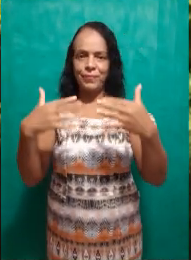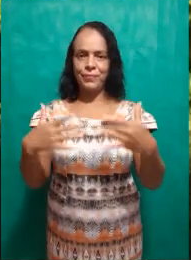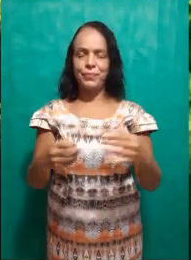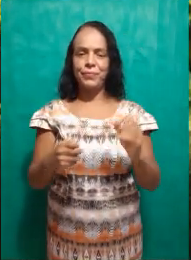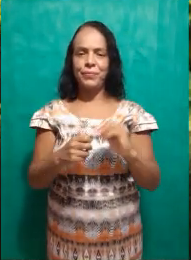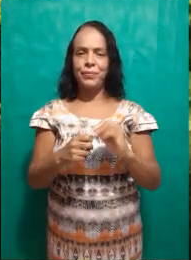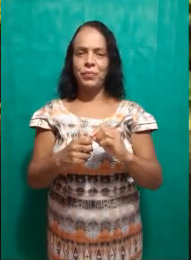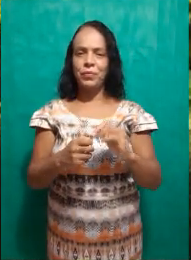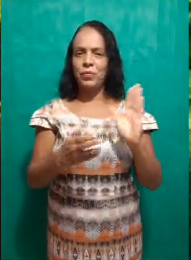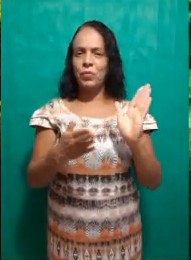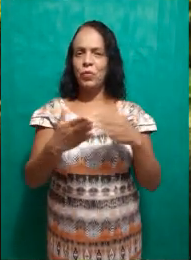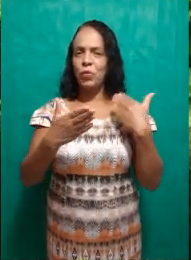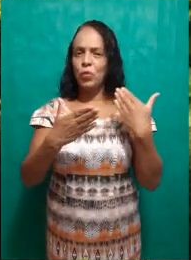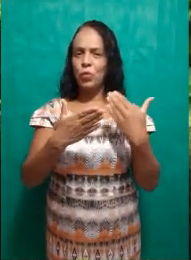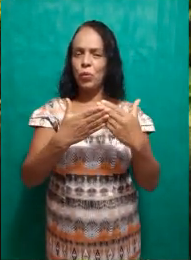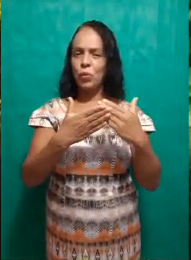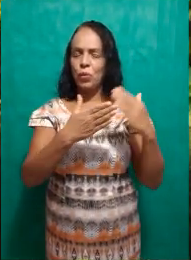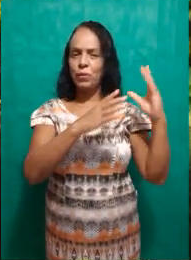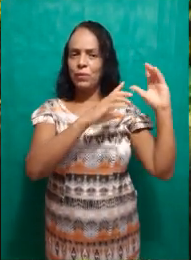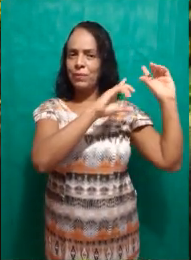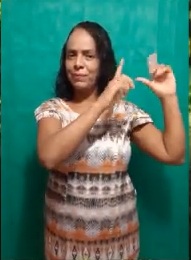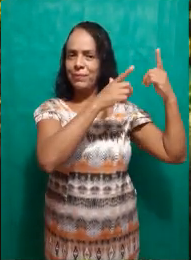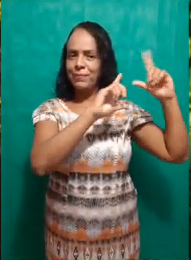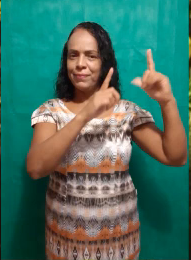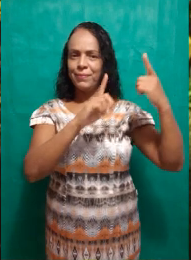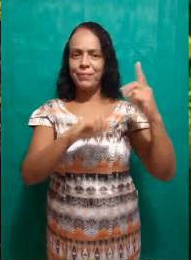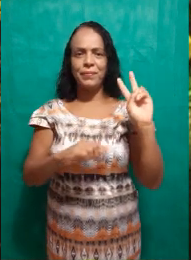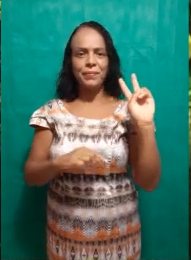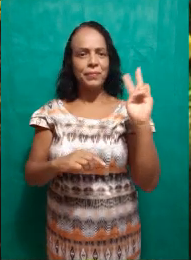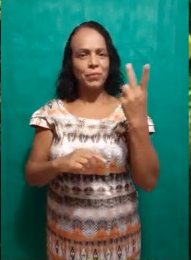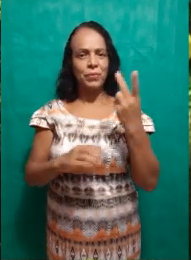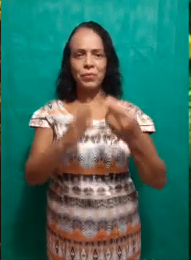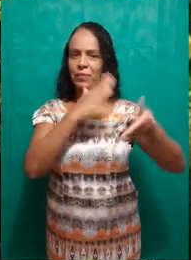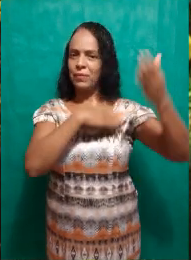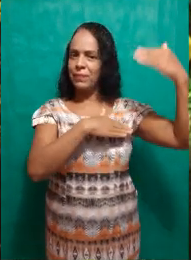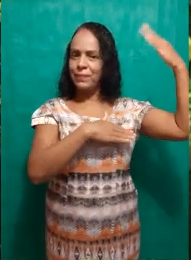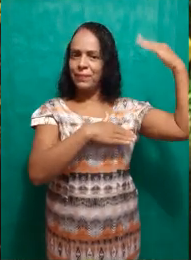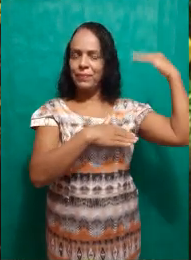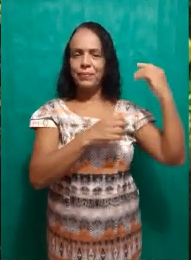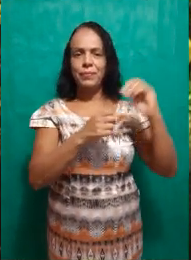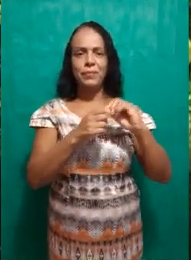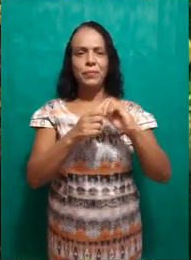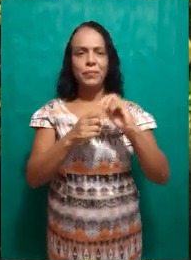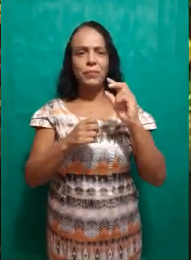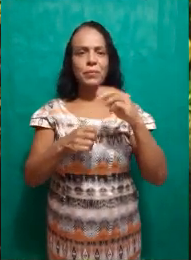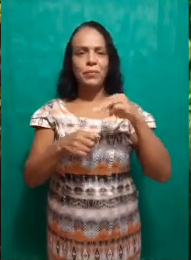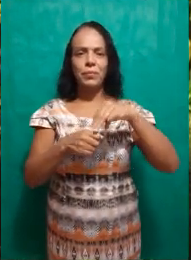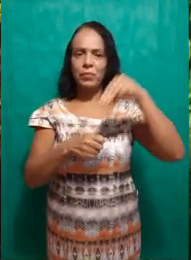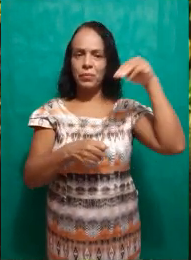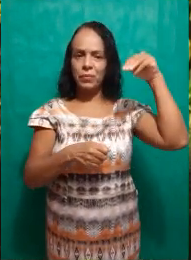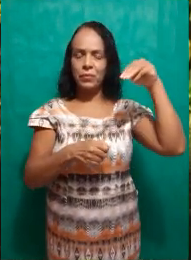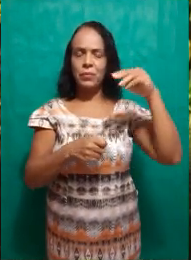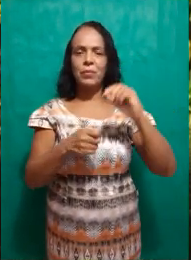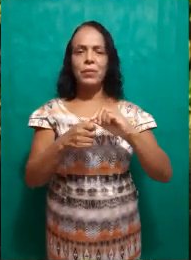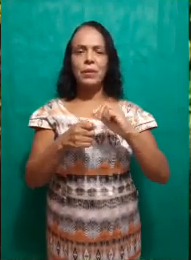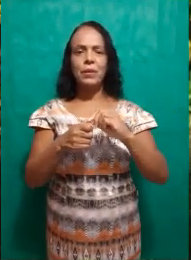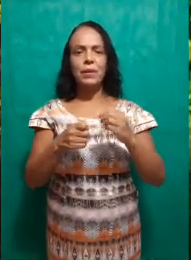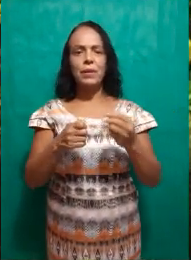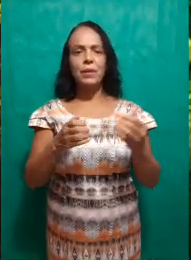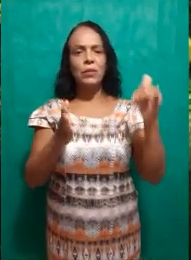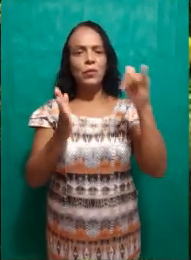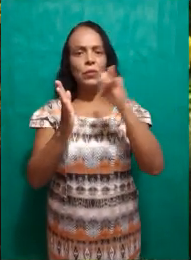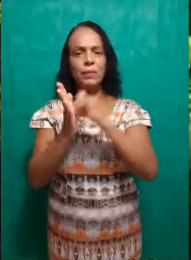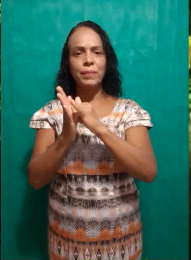olha, todos os episódios anteriores se encontram dispostos dentro do canal